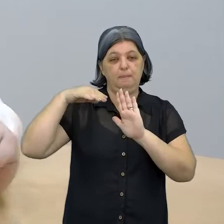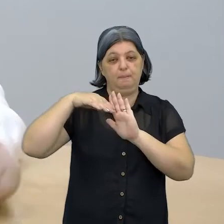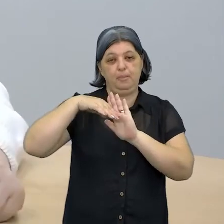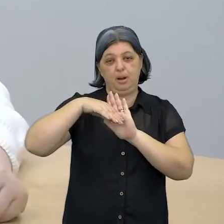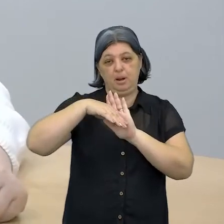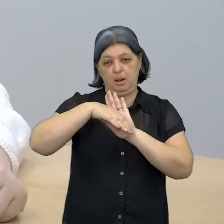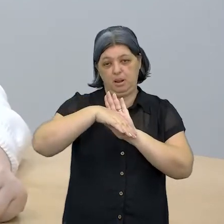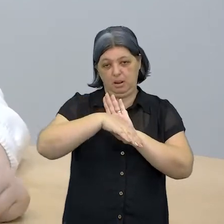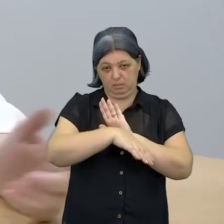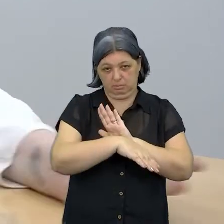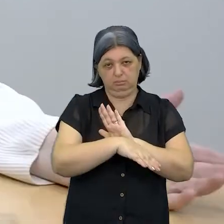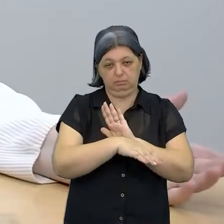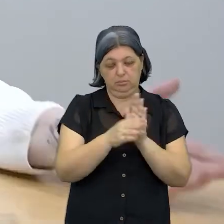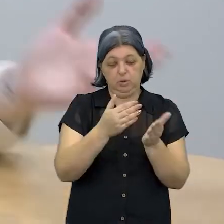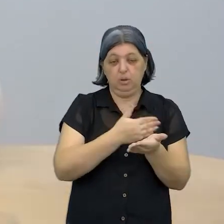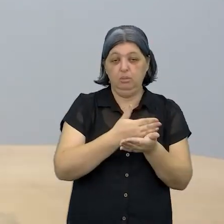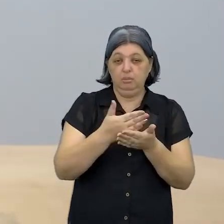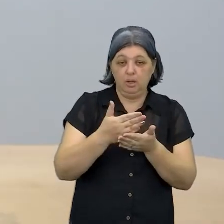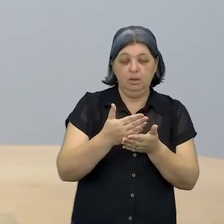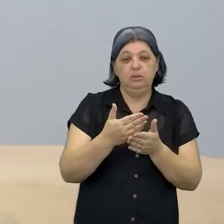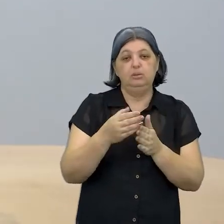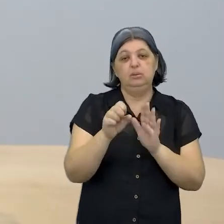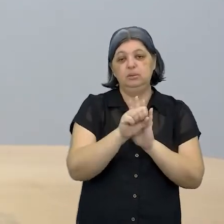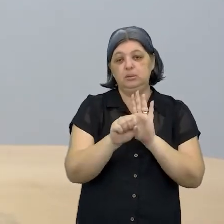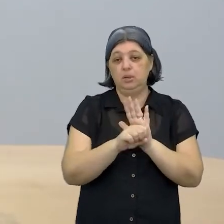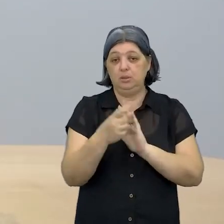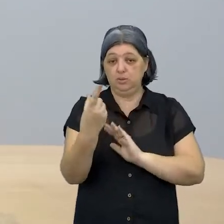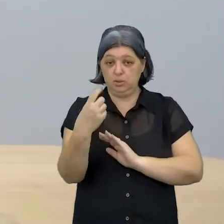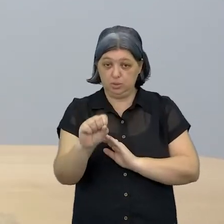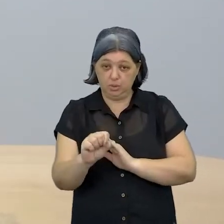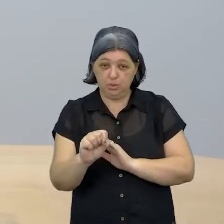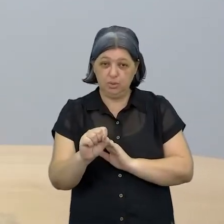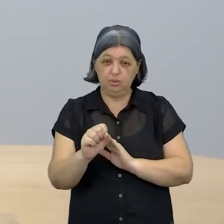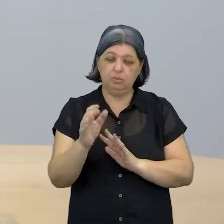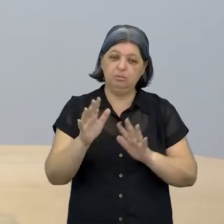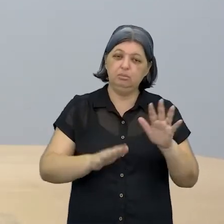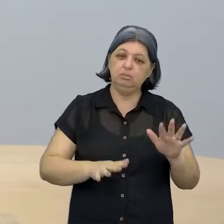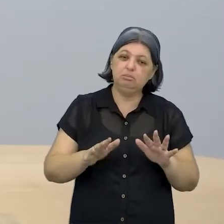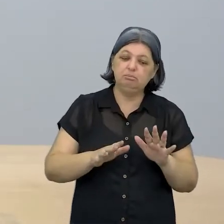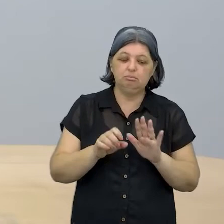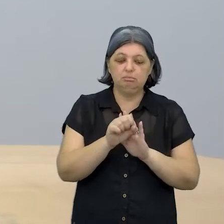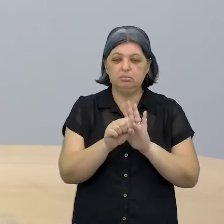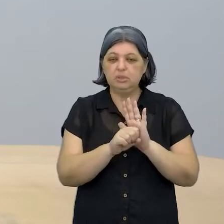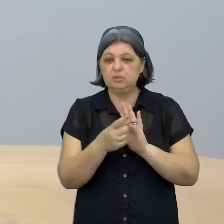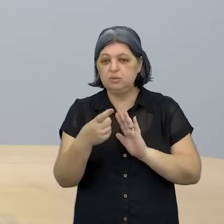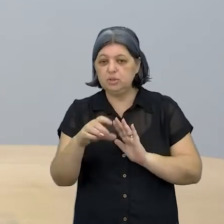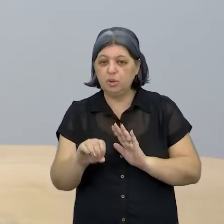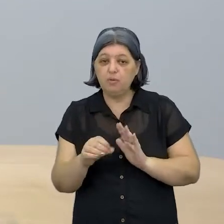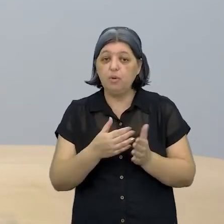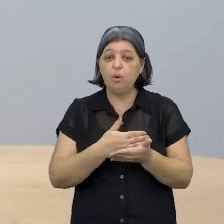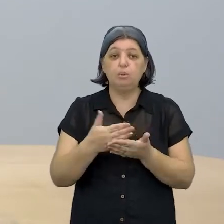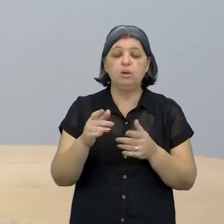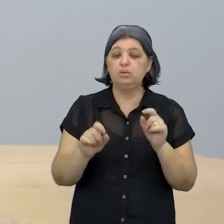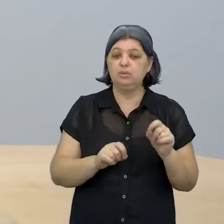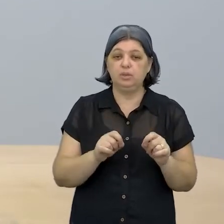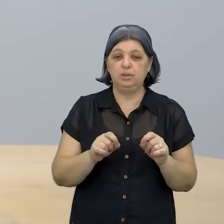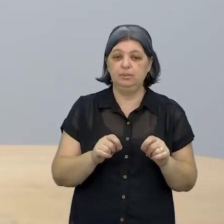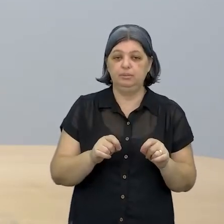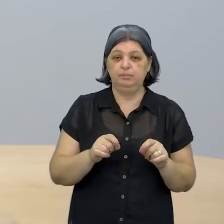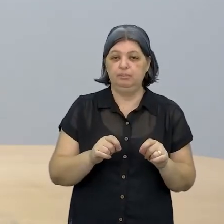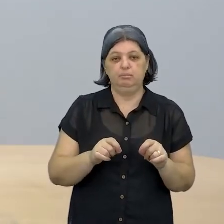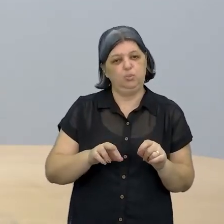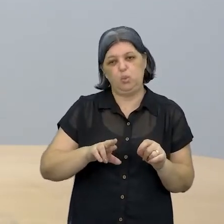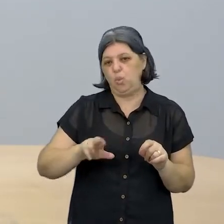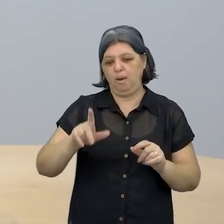partir da metade do século XVIII, até que chega um determinado ponto ali no começo do século XIX, em que essas não são mais